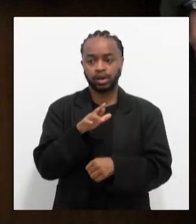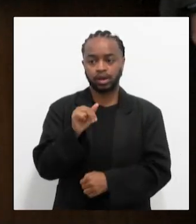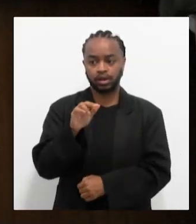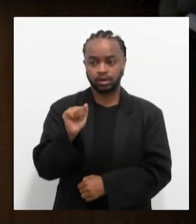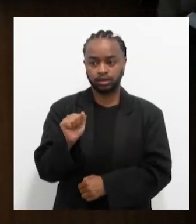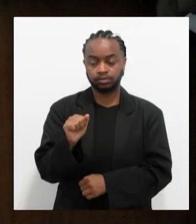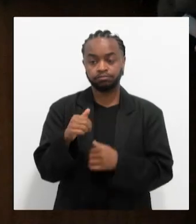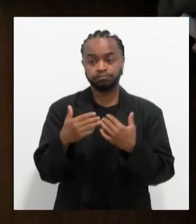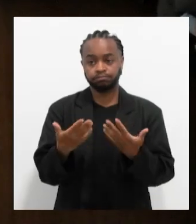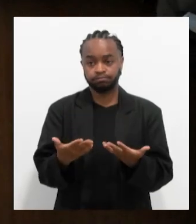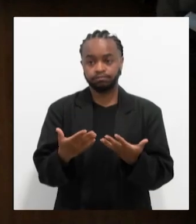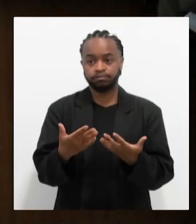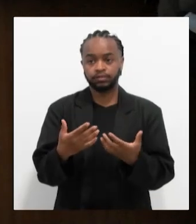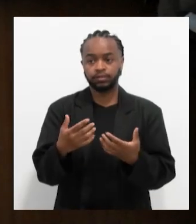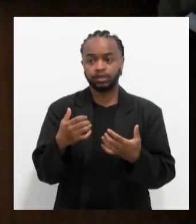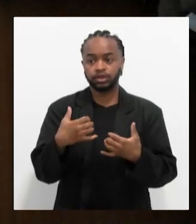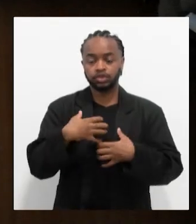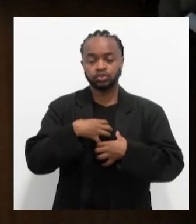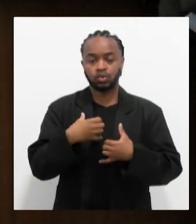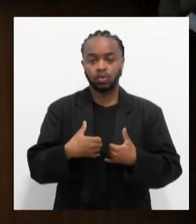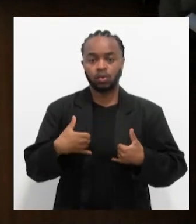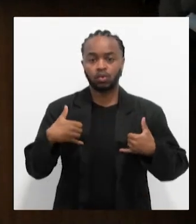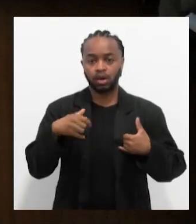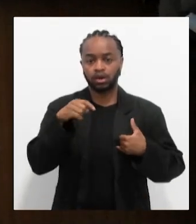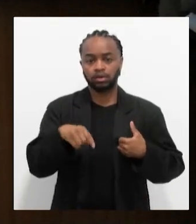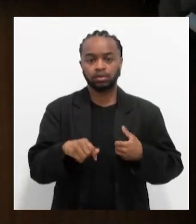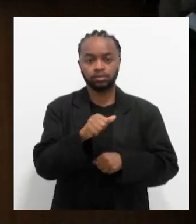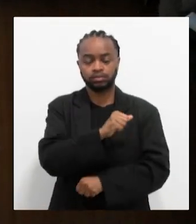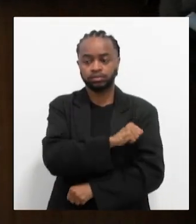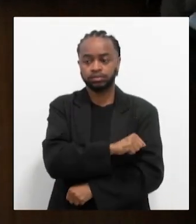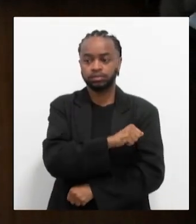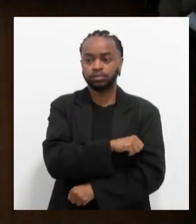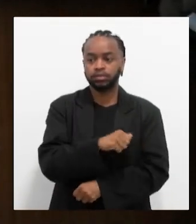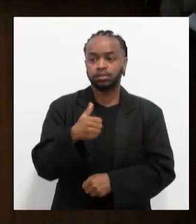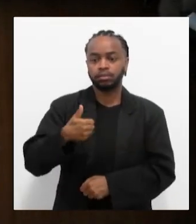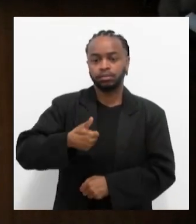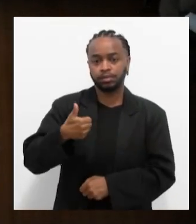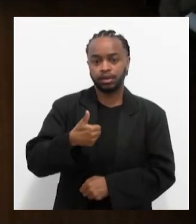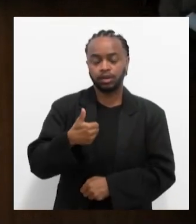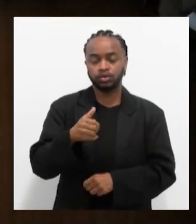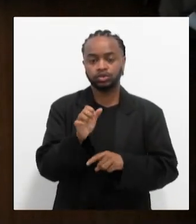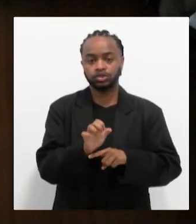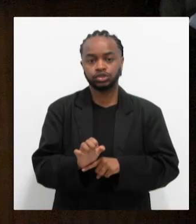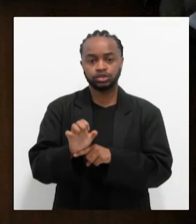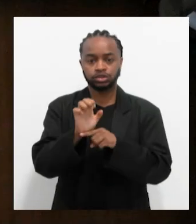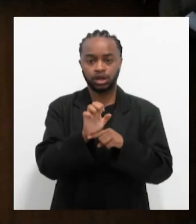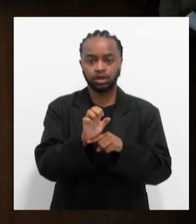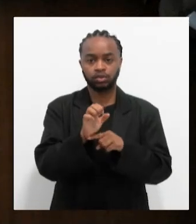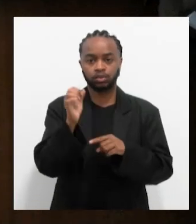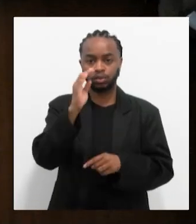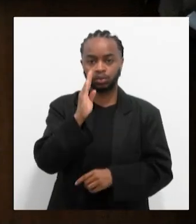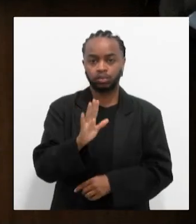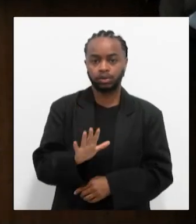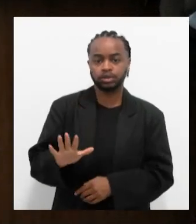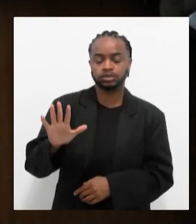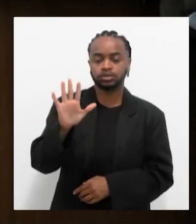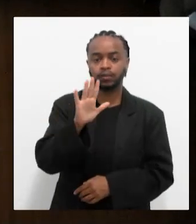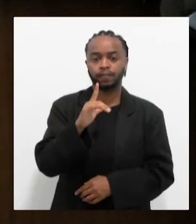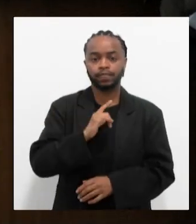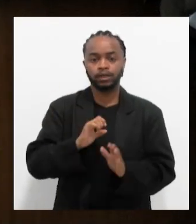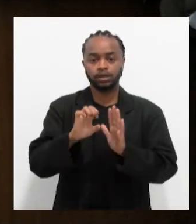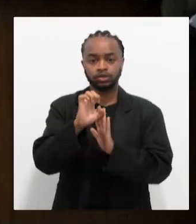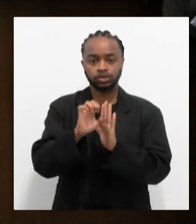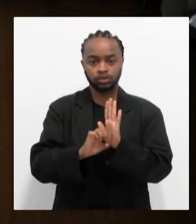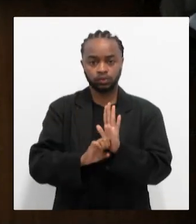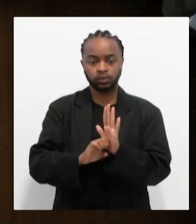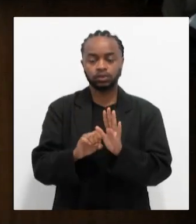E é um orgulho o Rio de Janeiro ser pioneiro, ser o primeiro estado da federação em ter esse estatuto,